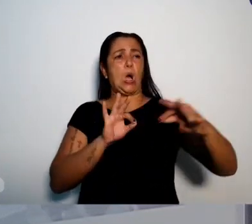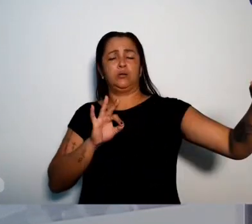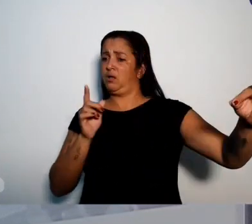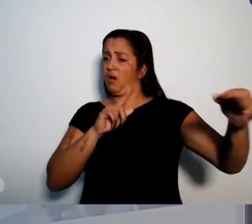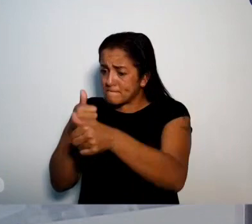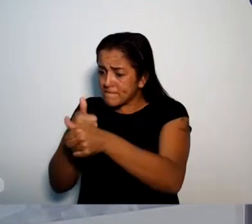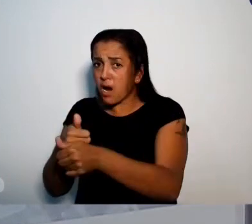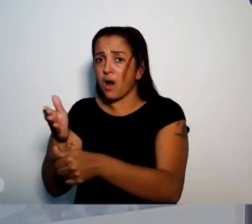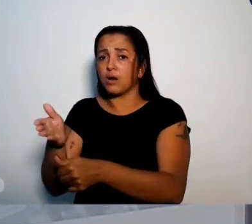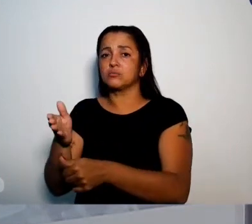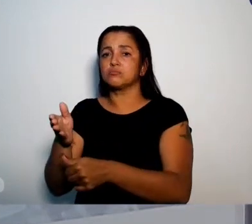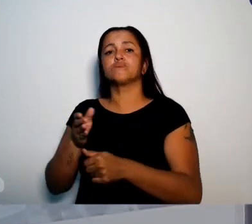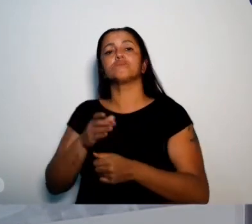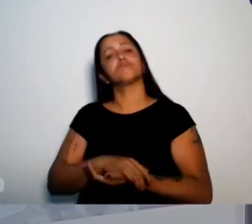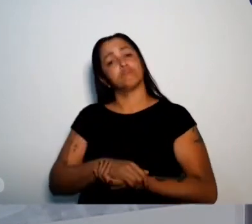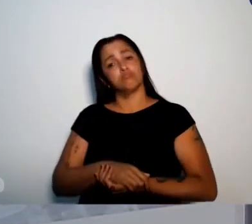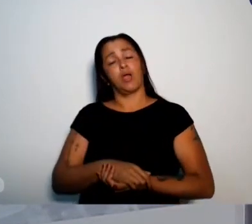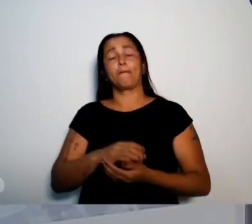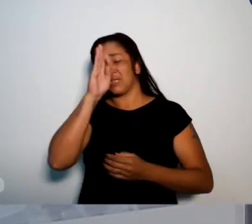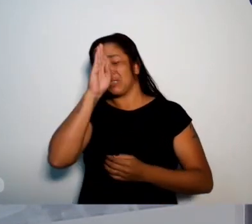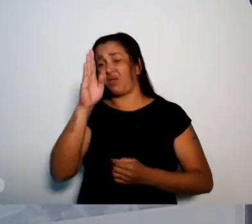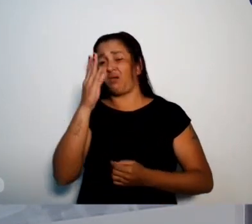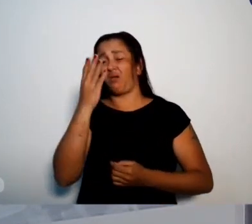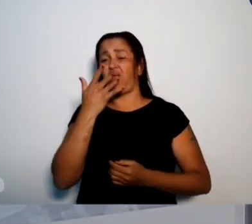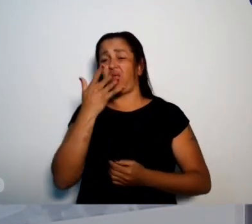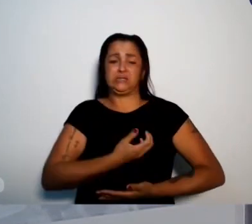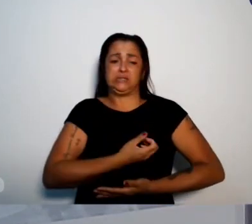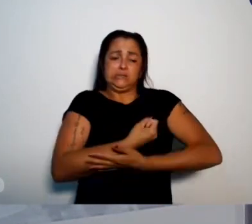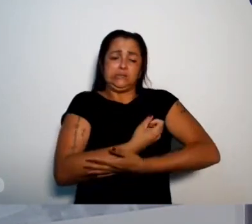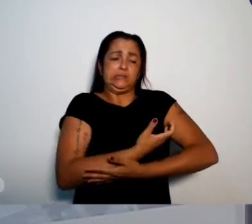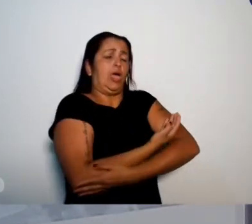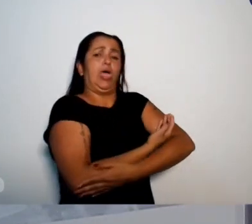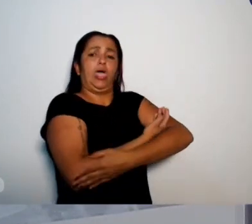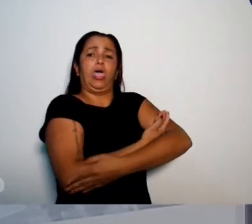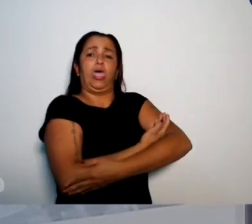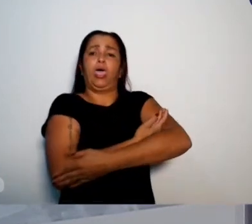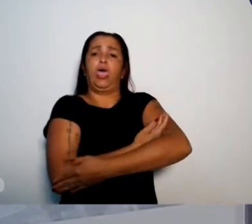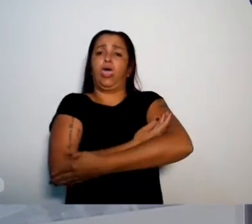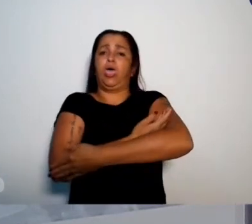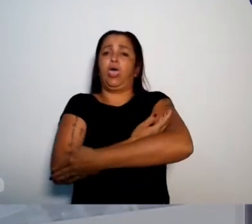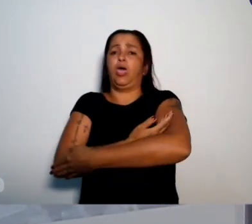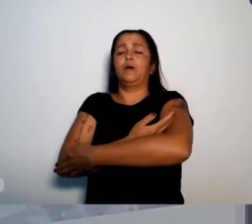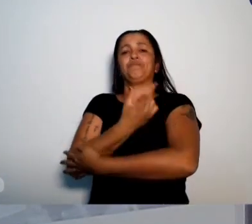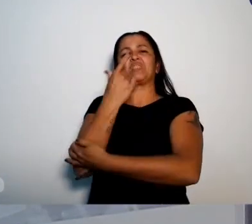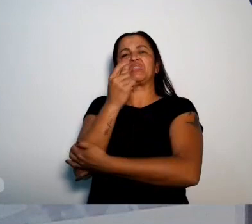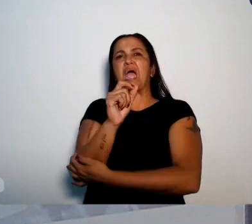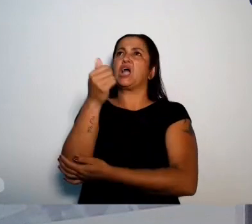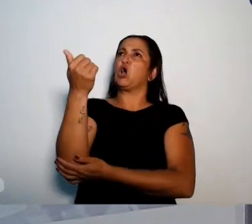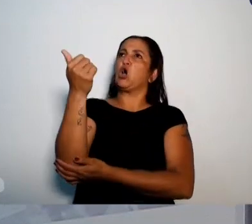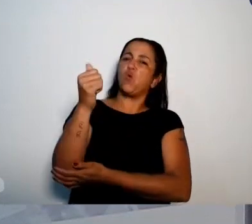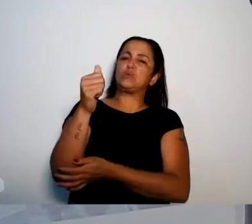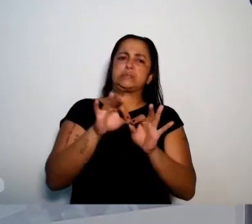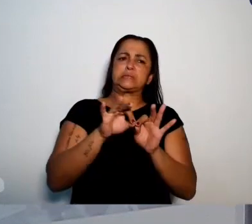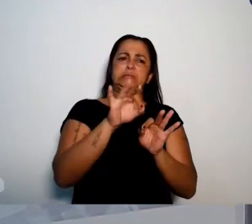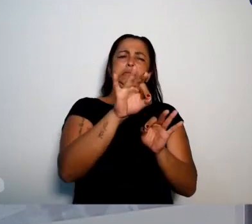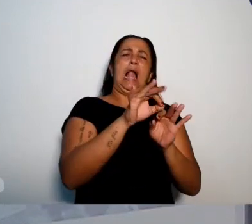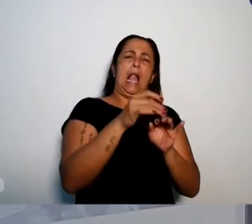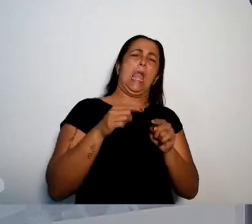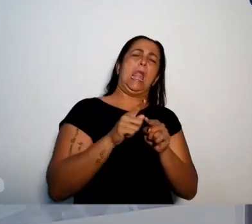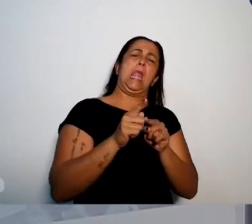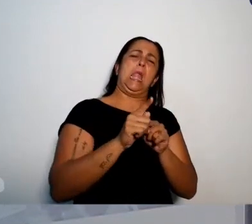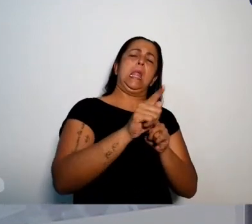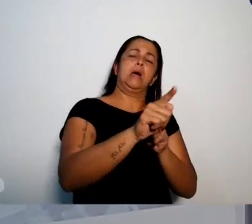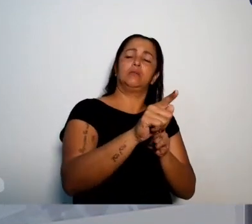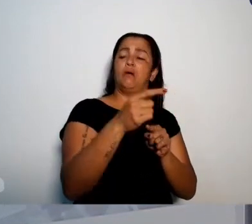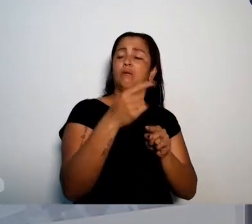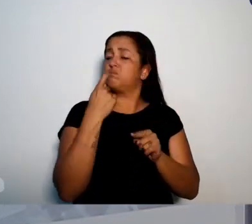vezes, com uma criança no colo. Ninguém vai andar 10, 11 quarteirões para procurar um atendimento. Então, já vai no primeiro posto de